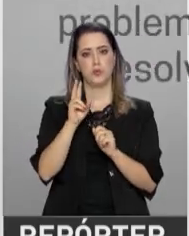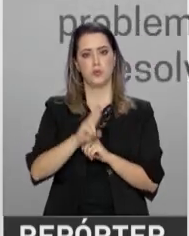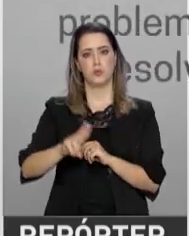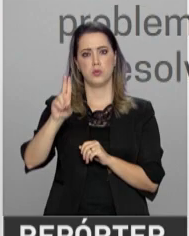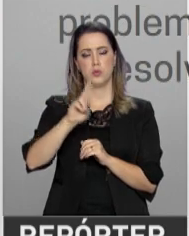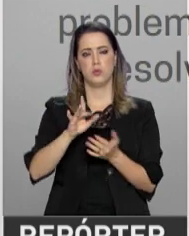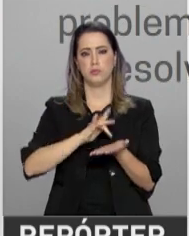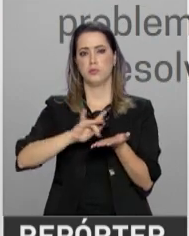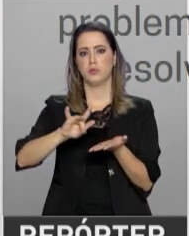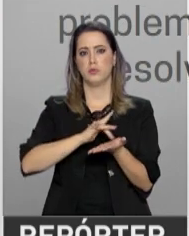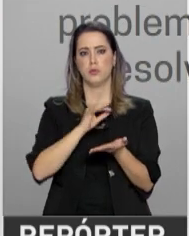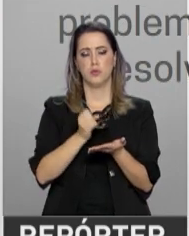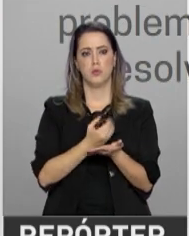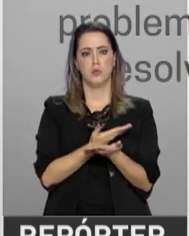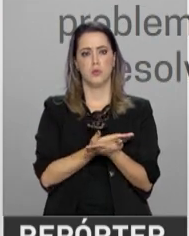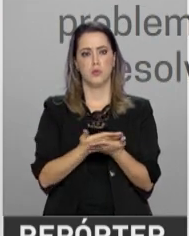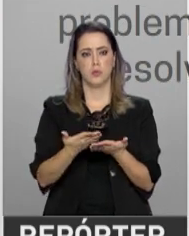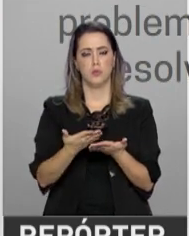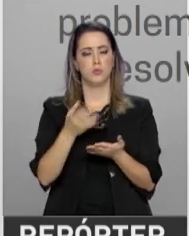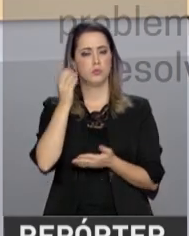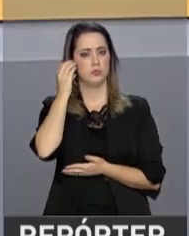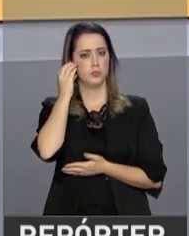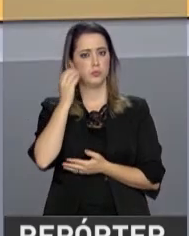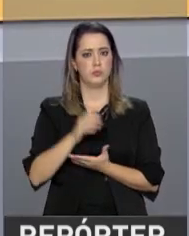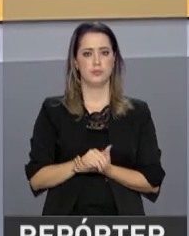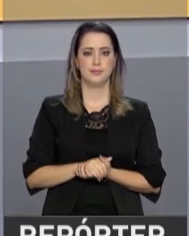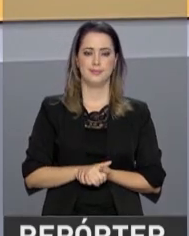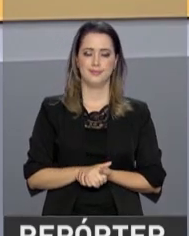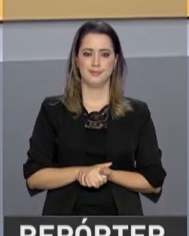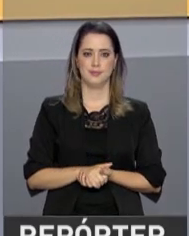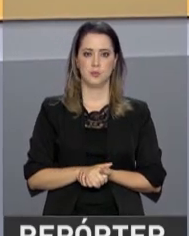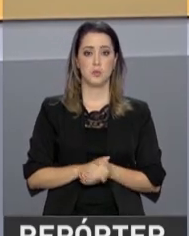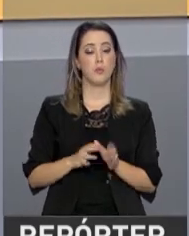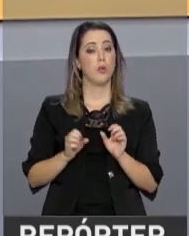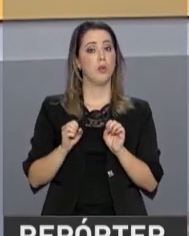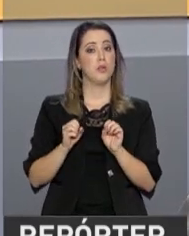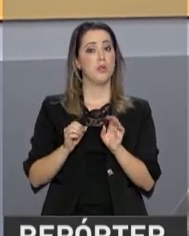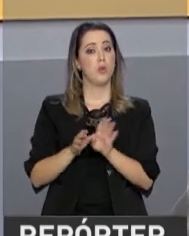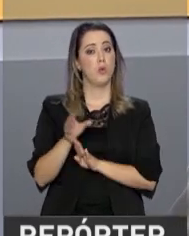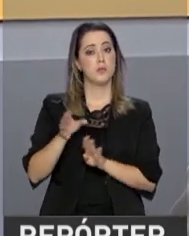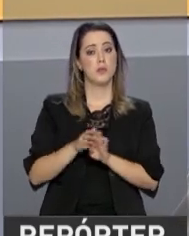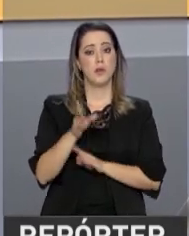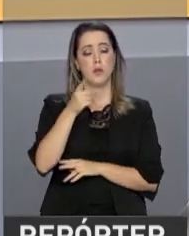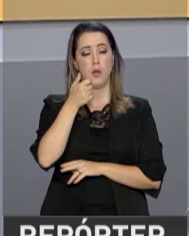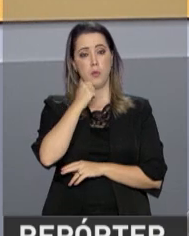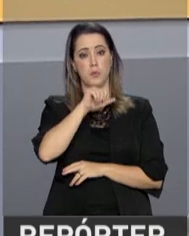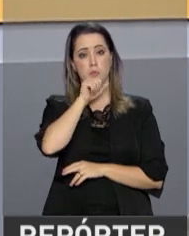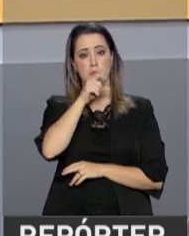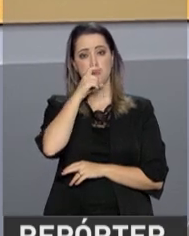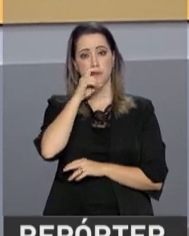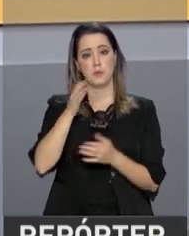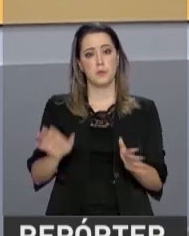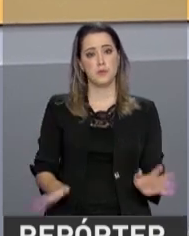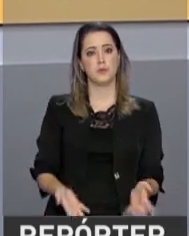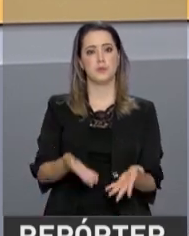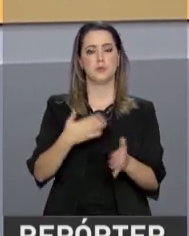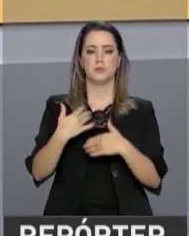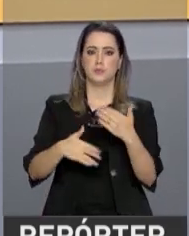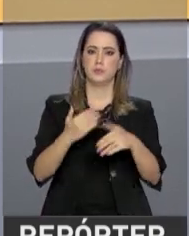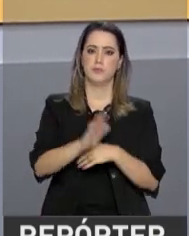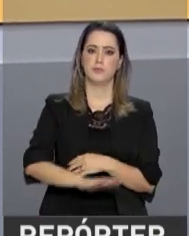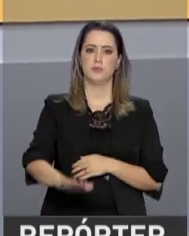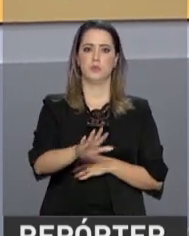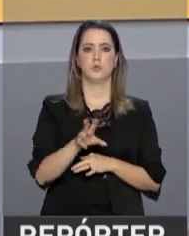de um aplicativo para celulares e tablets orientar os pais sobre a melhor maneira de incentivar o desenvolvimento